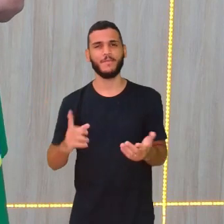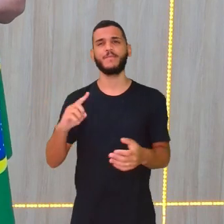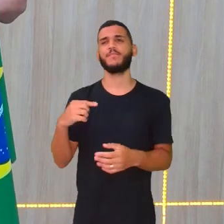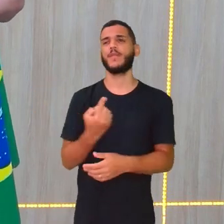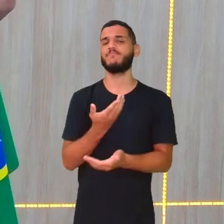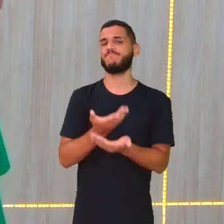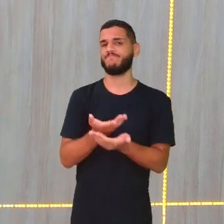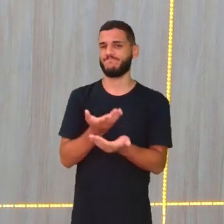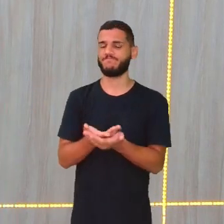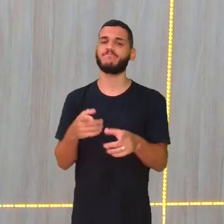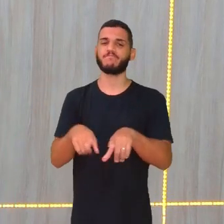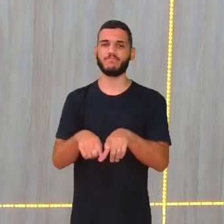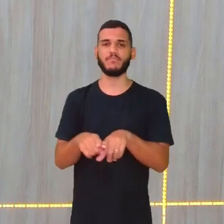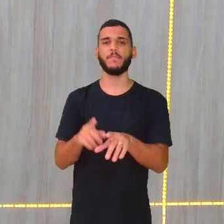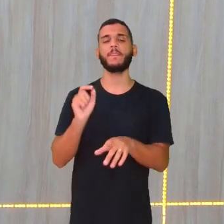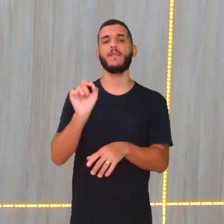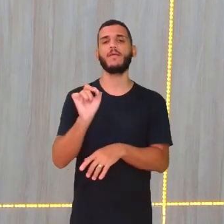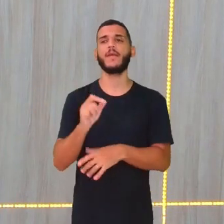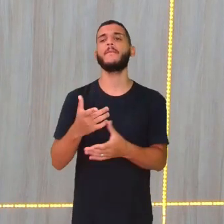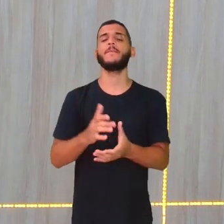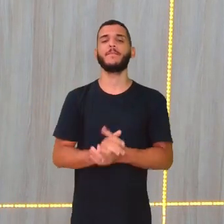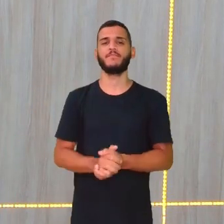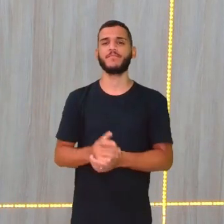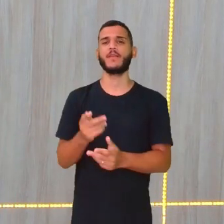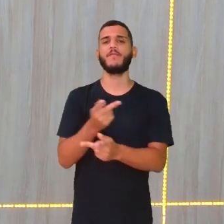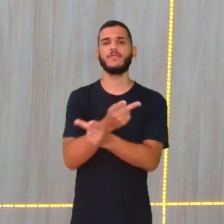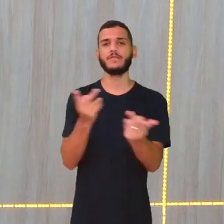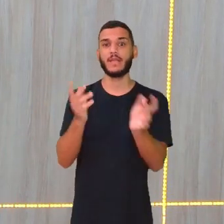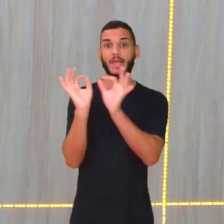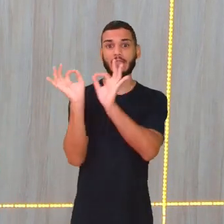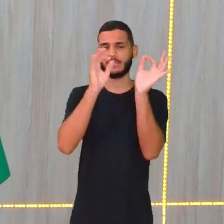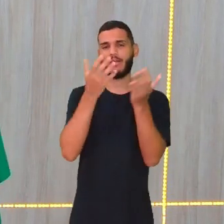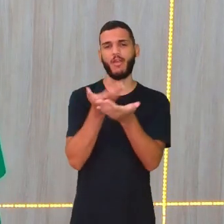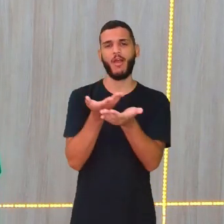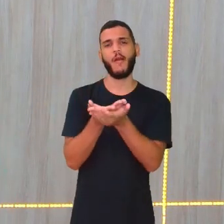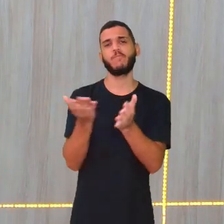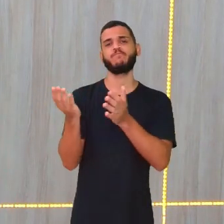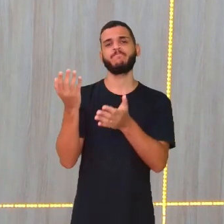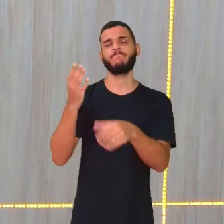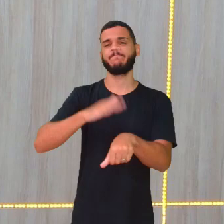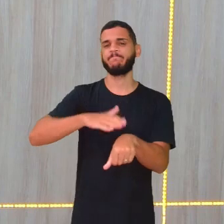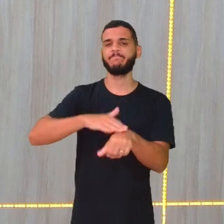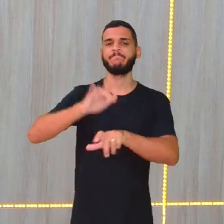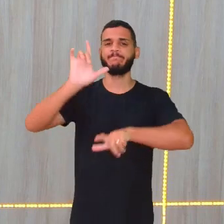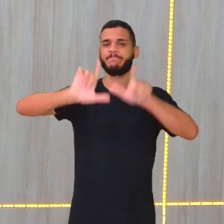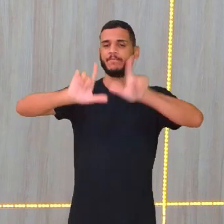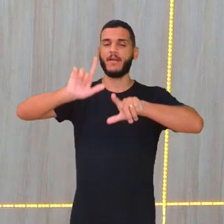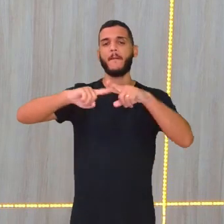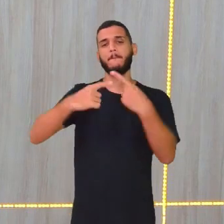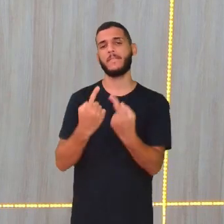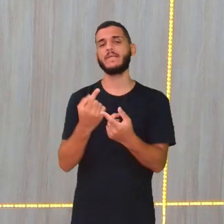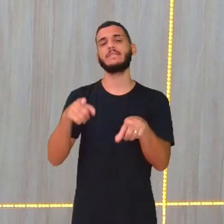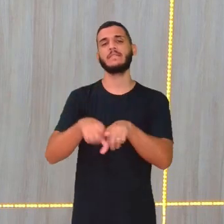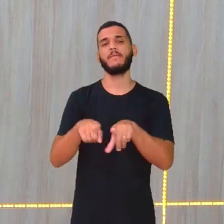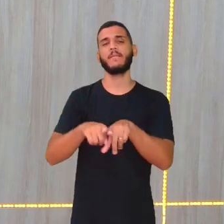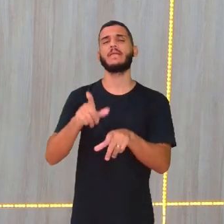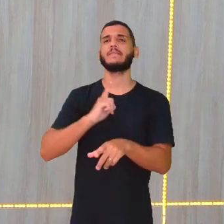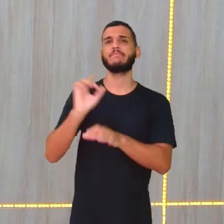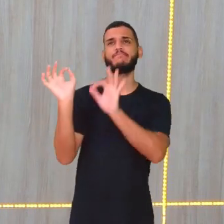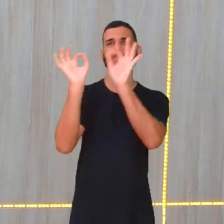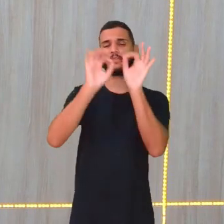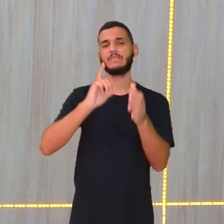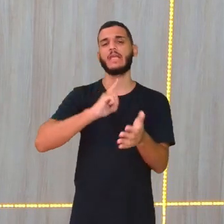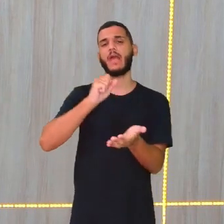aula, pessoal. Acredito que muitos estão assistindo nossa aula neste momento pela TV, mas muitos também devem estar